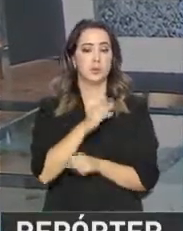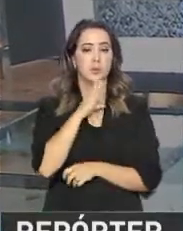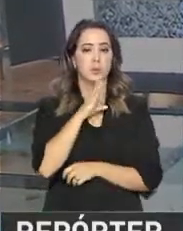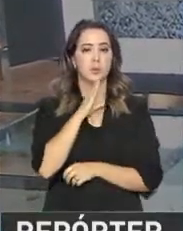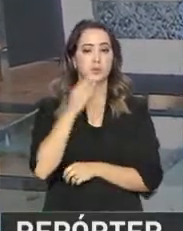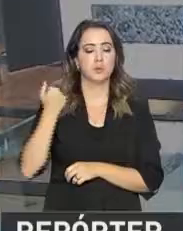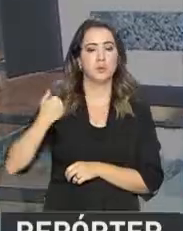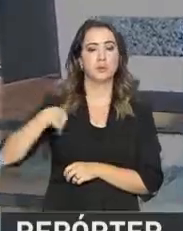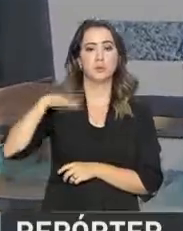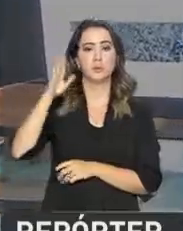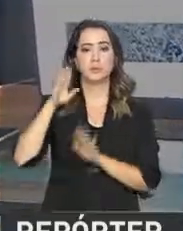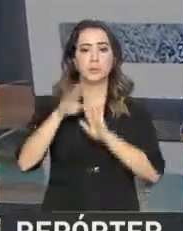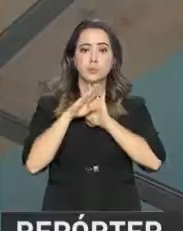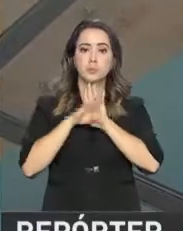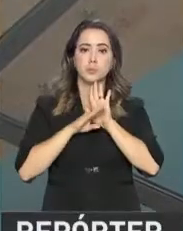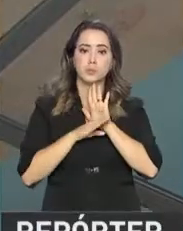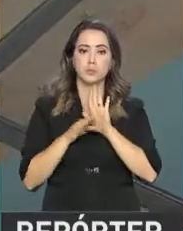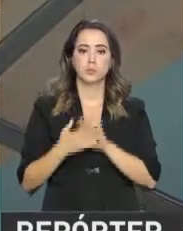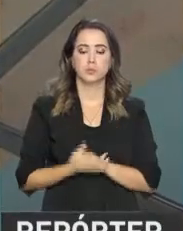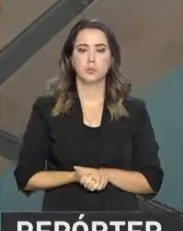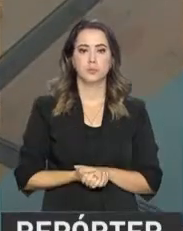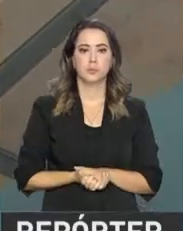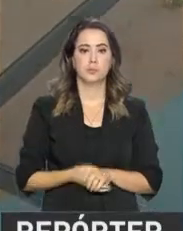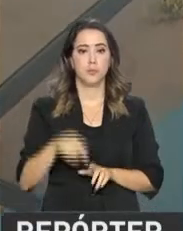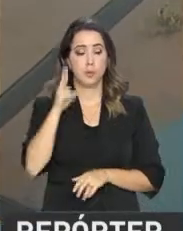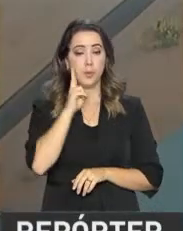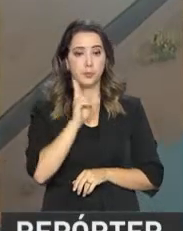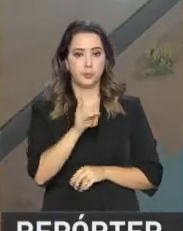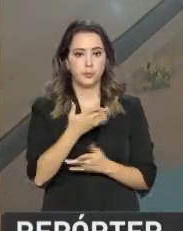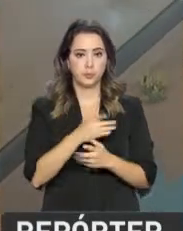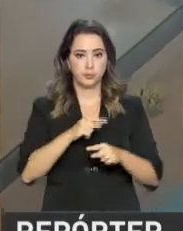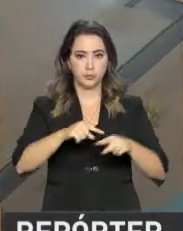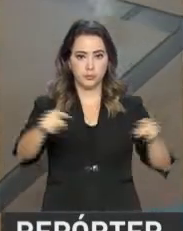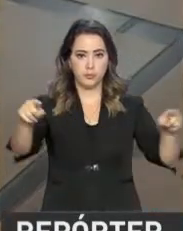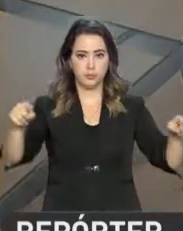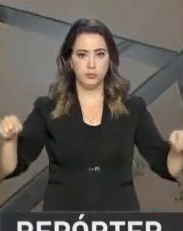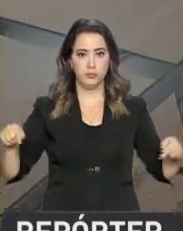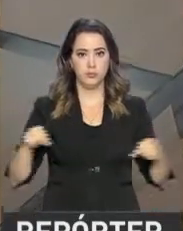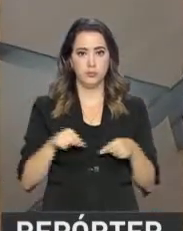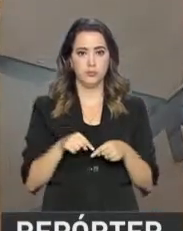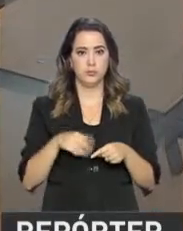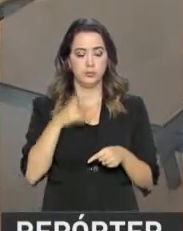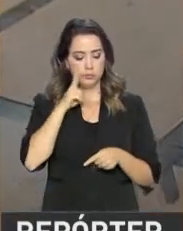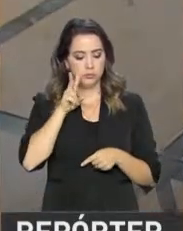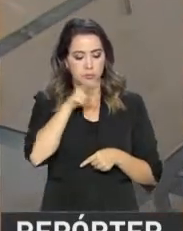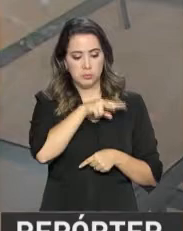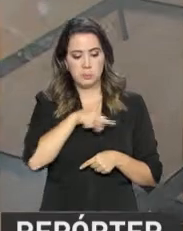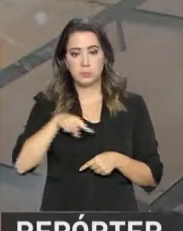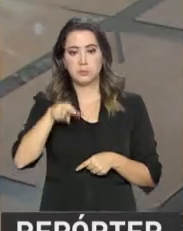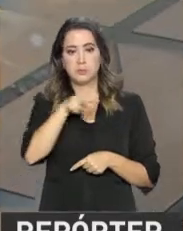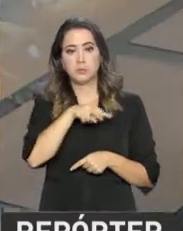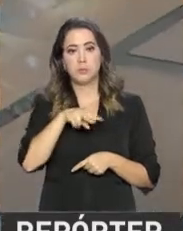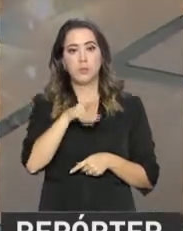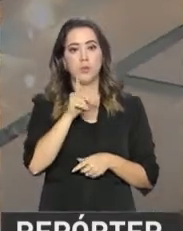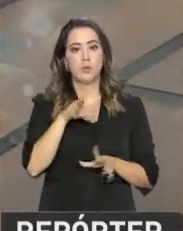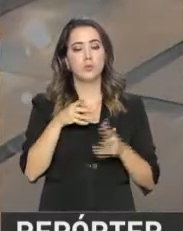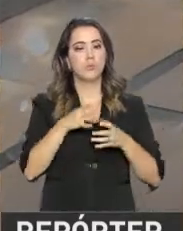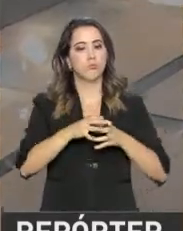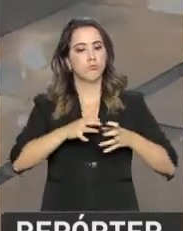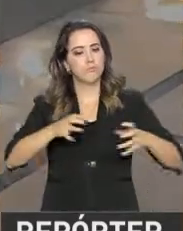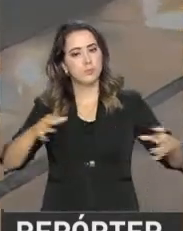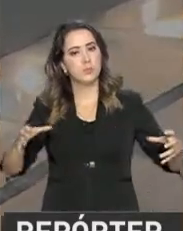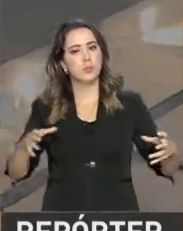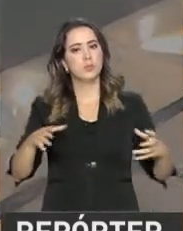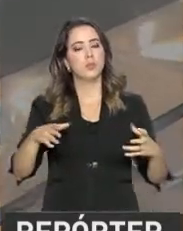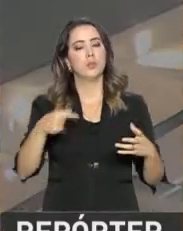pouco mais sobre o projeto. Nesta maquete de cerca de 100 metros quadrados, o visitante tem uma ideia da grandeza do projeto